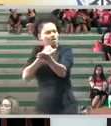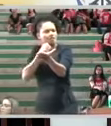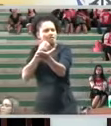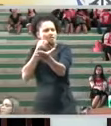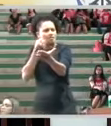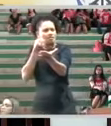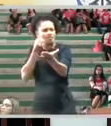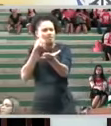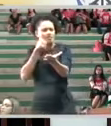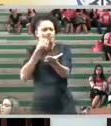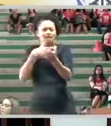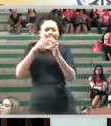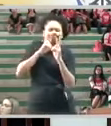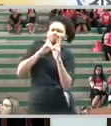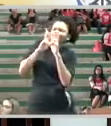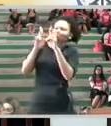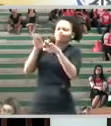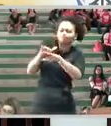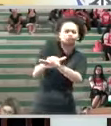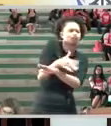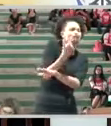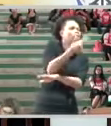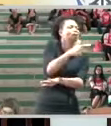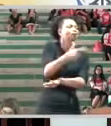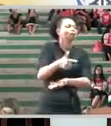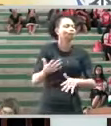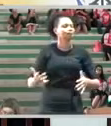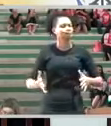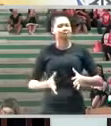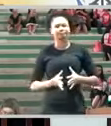e perde o temor de Deus.